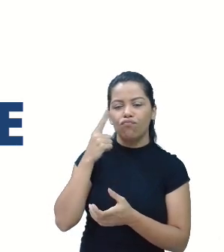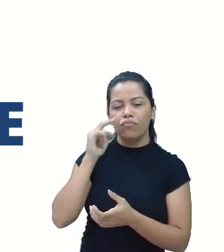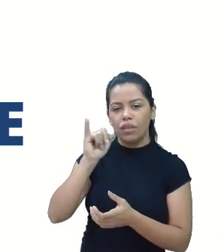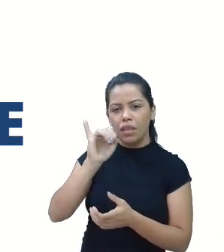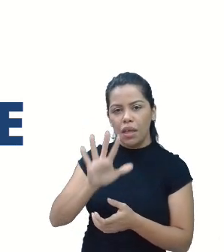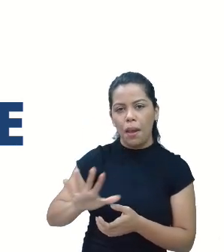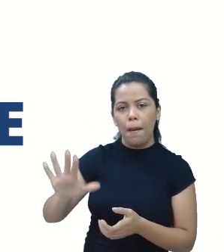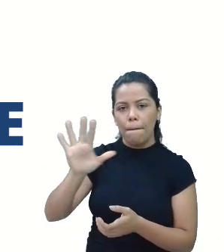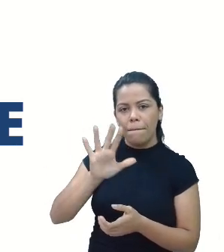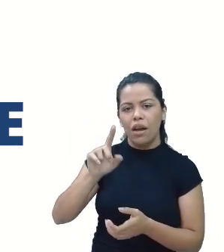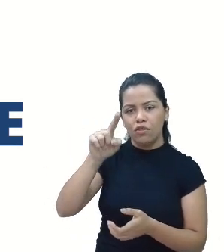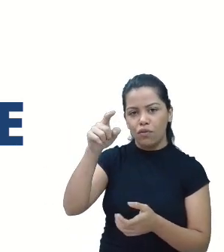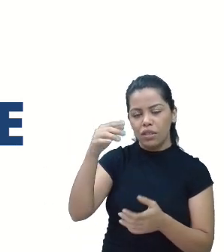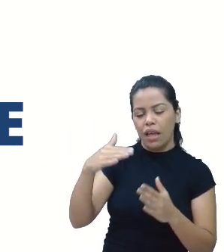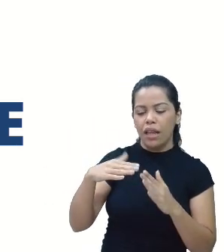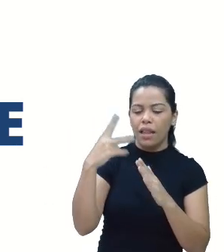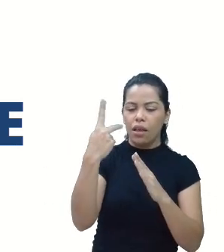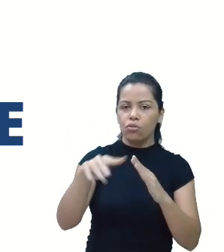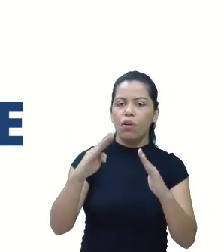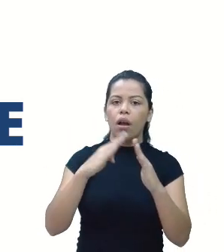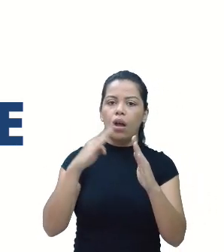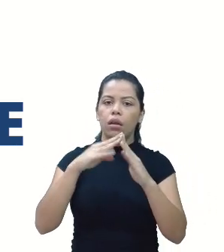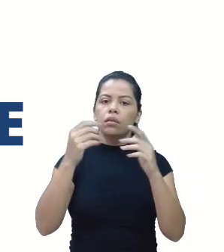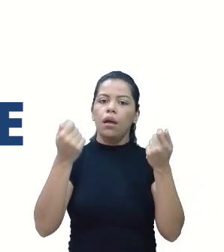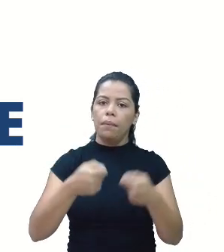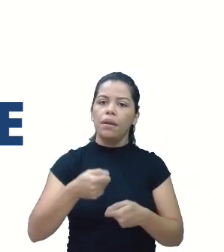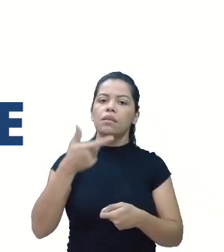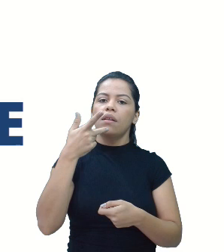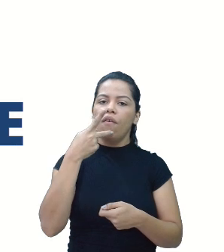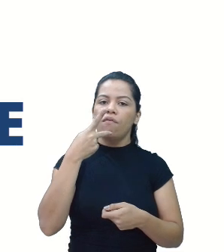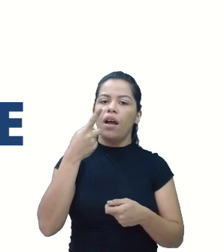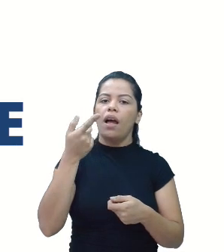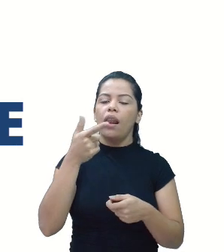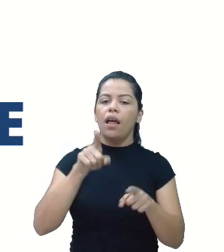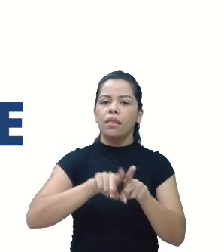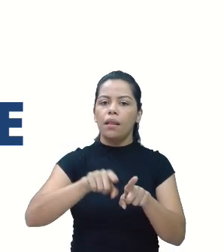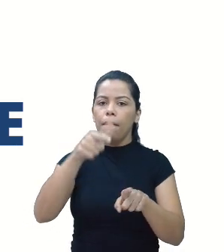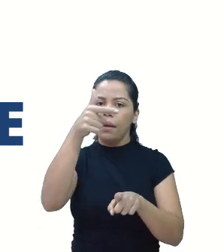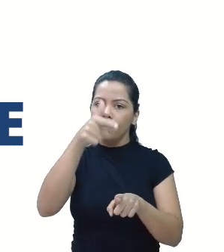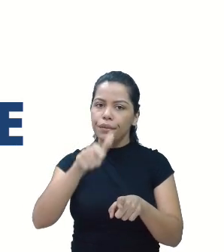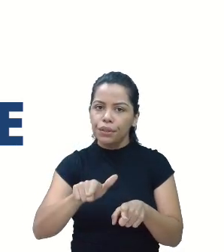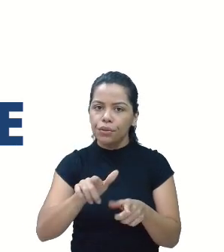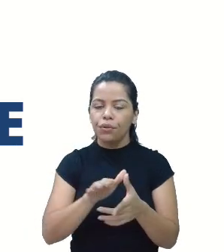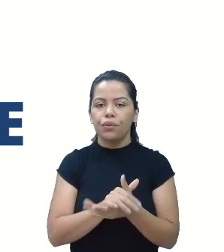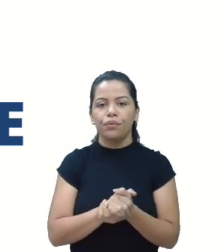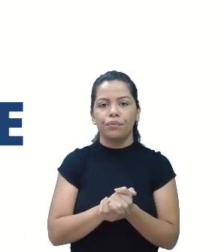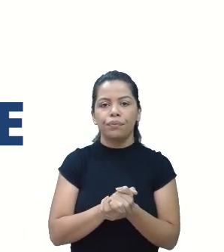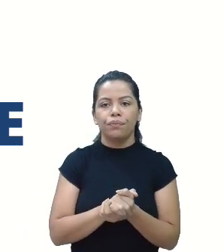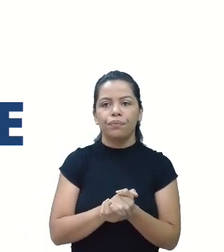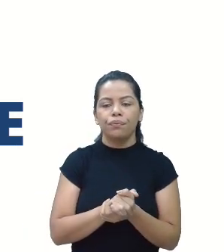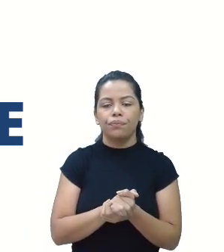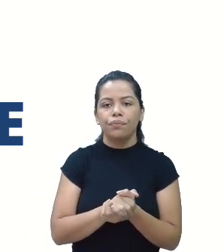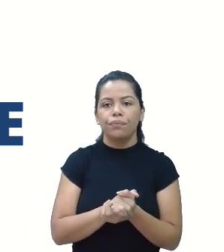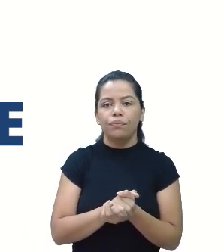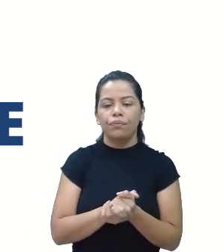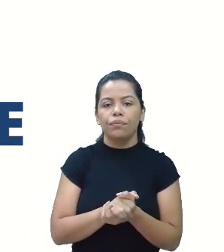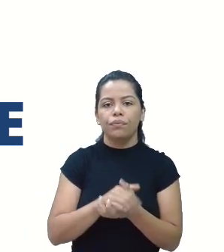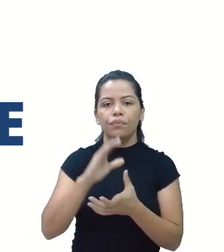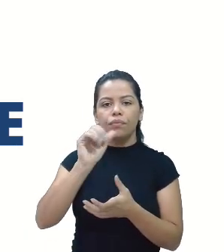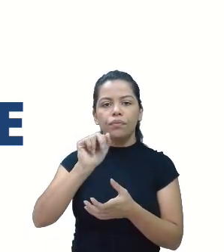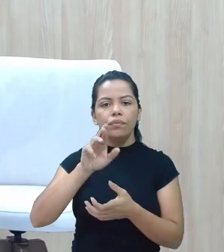que repetir também, tá certo? Rapidinho, car, book, house. Para essas 3 palavras é